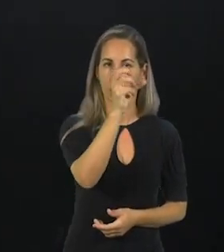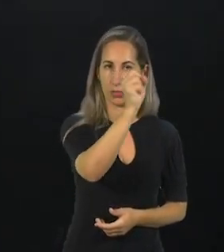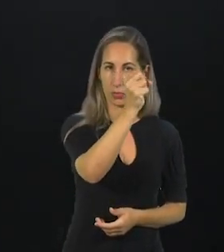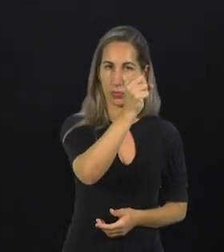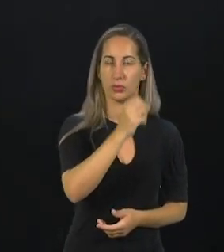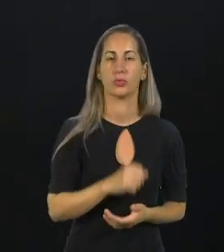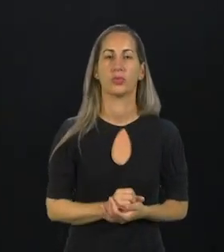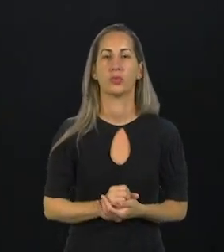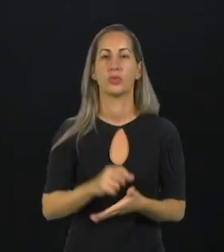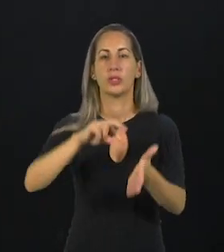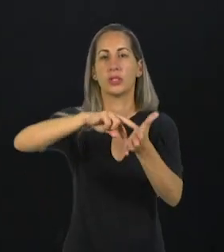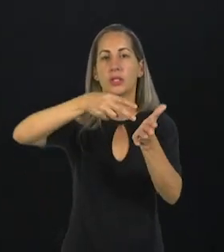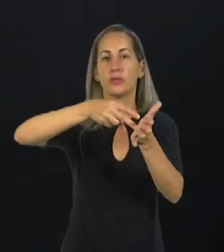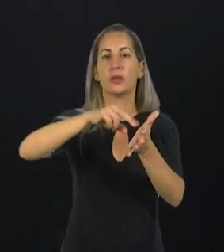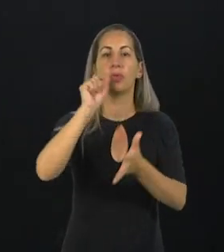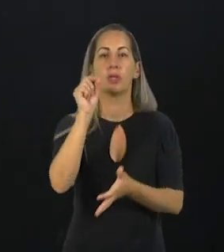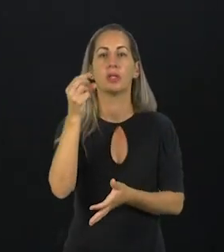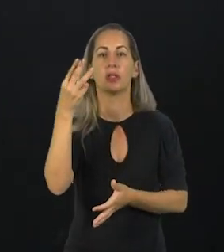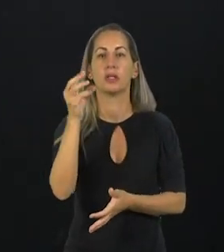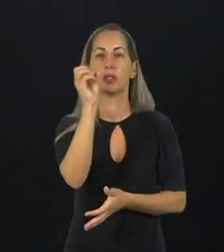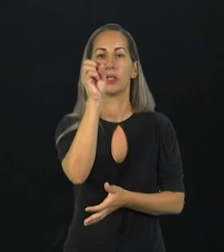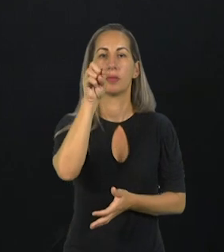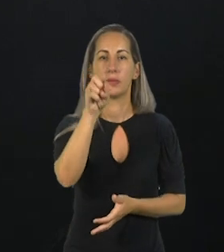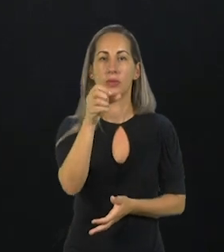361,38 equivale a